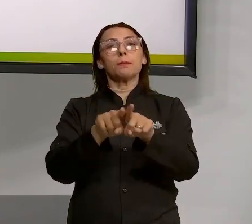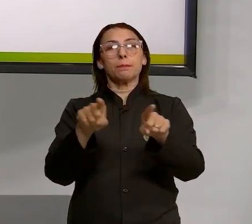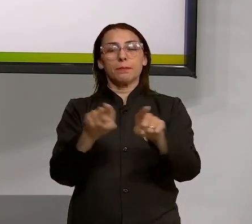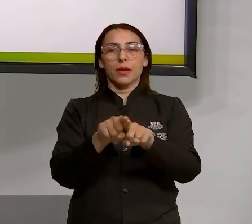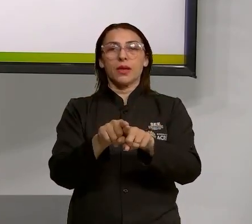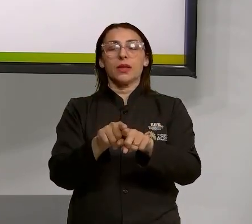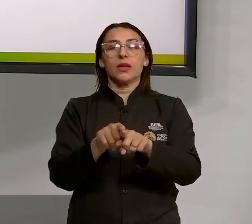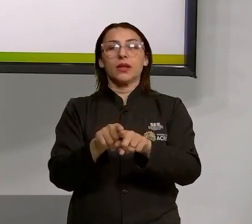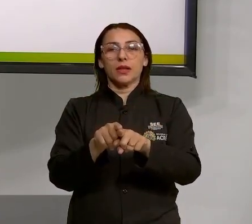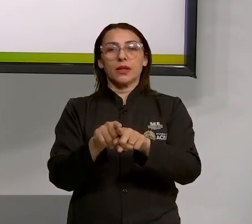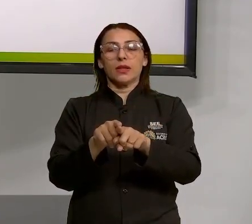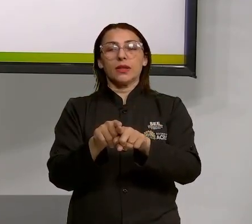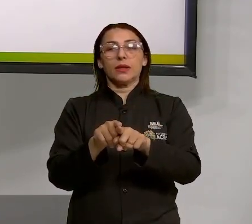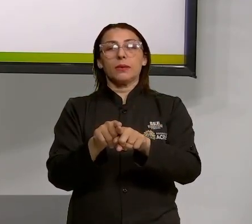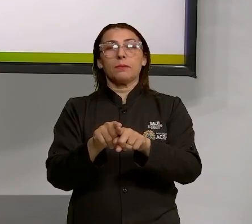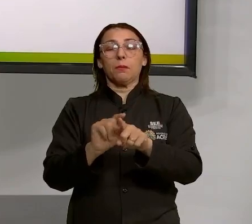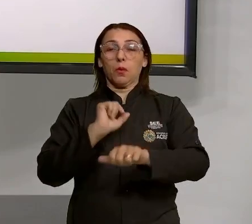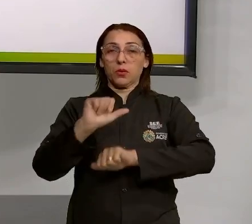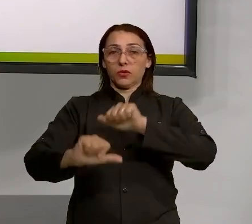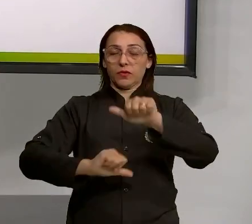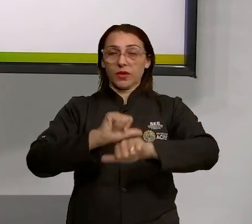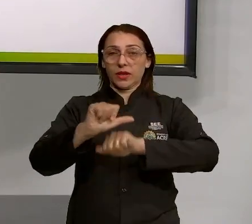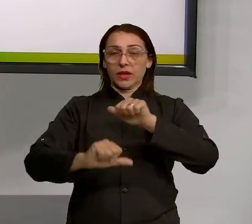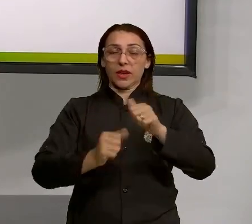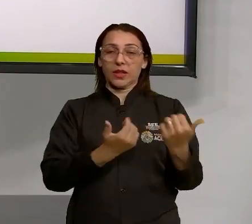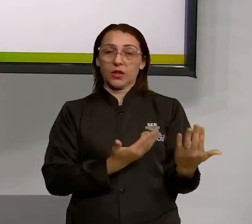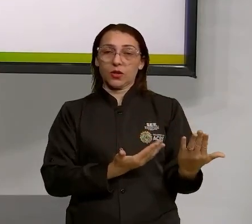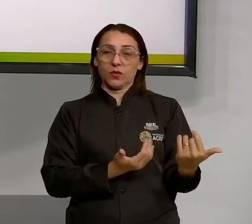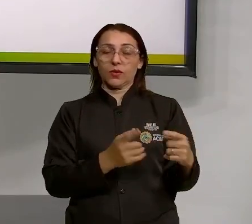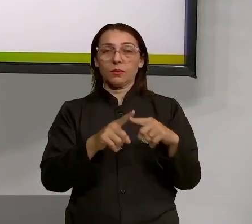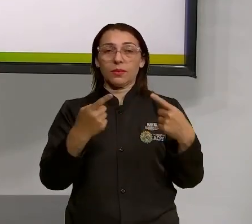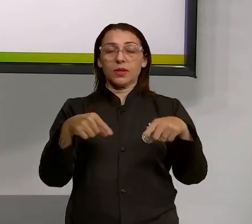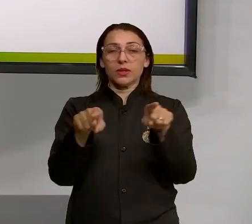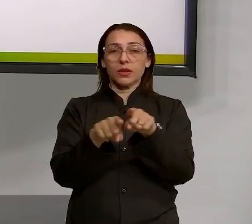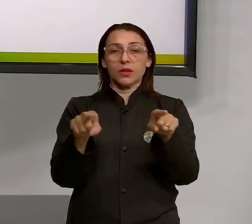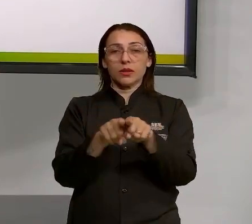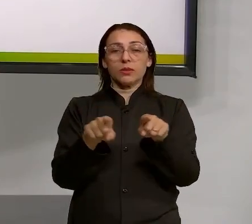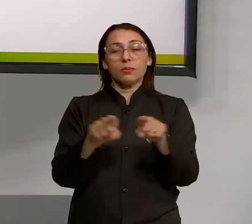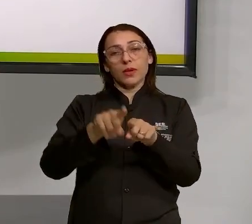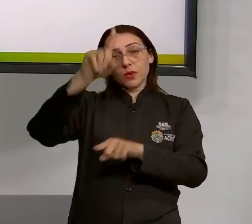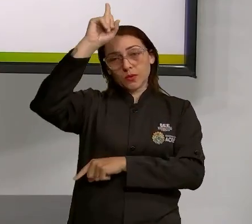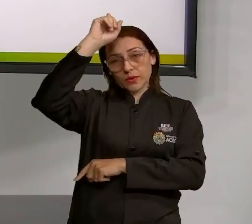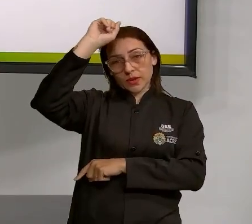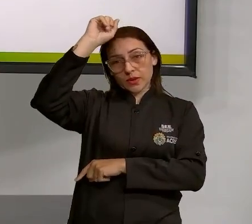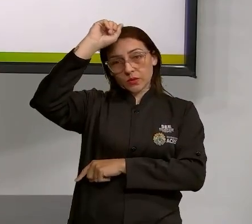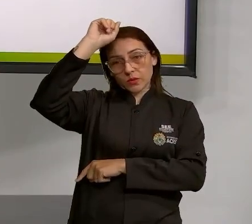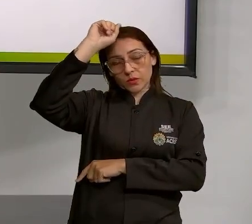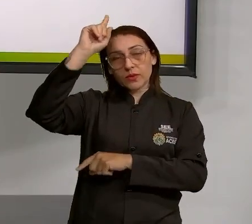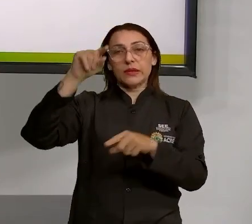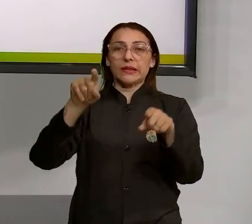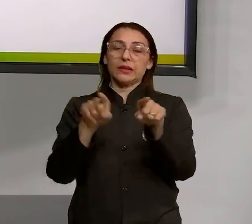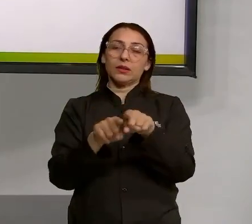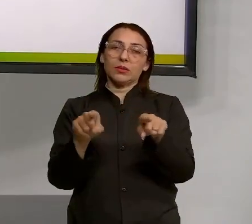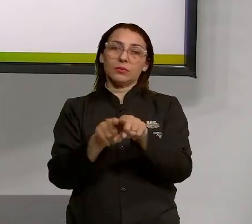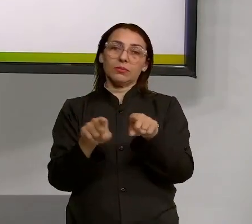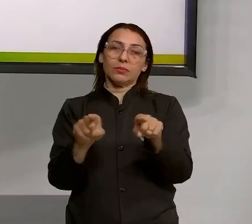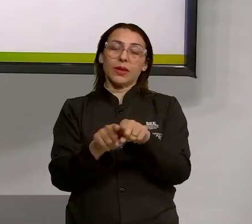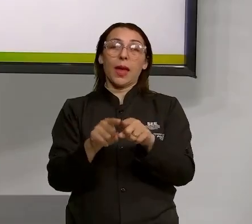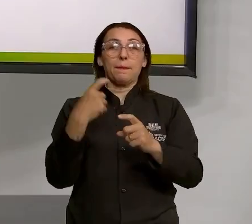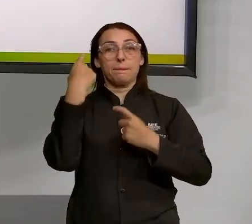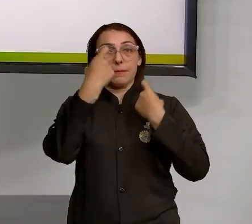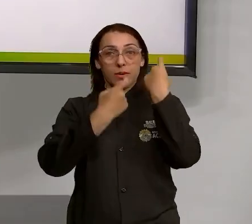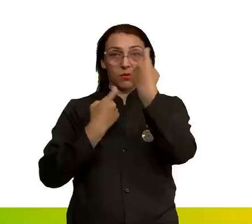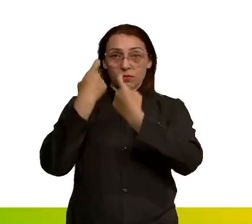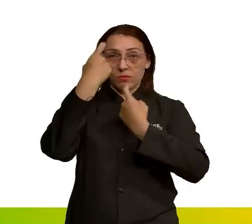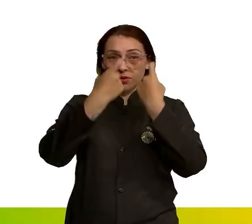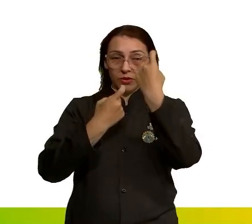certo modo, degenerando não só a juventude, mas também os adultos. Isso, inclusive, é